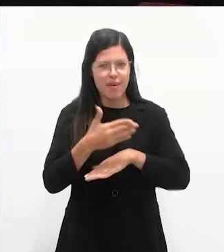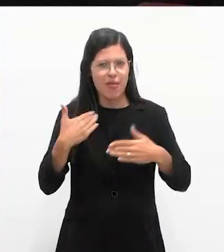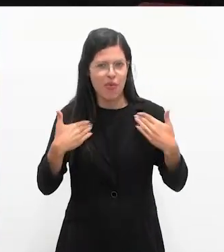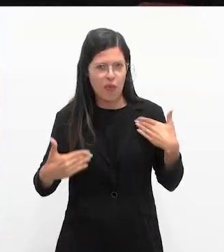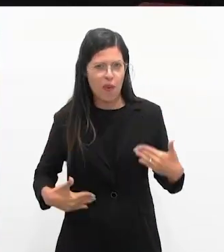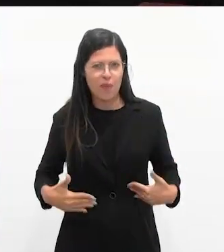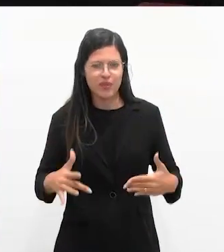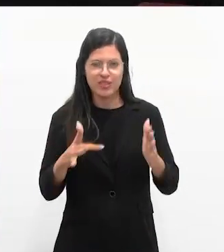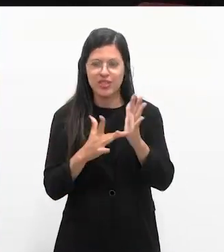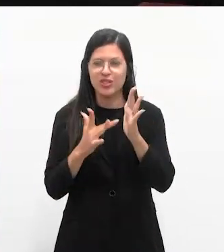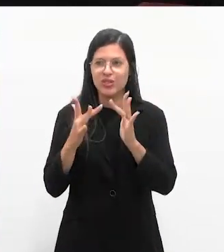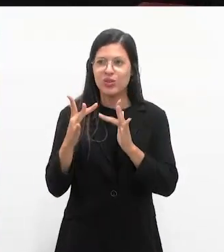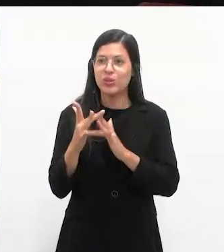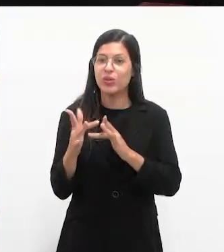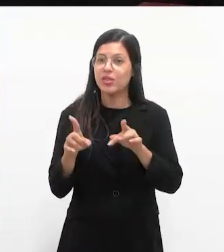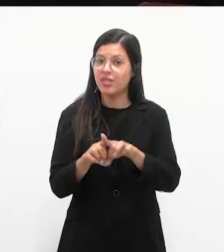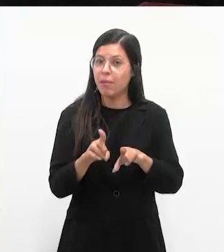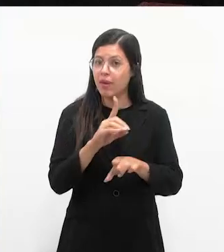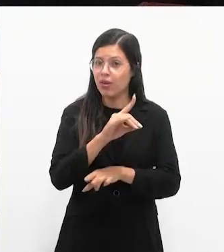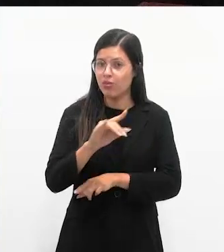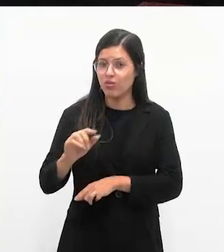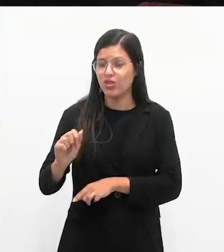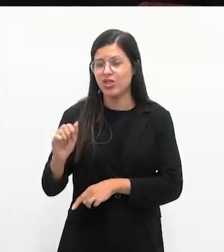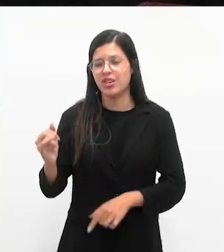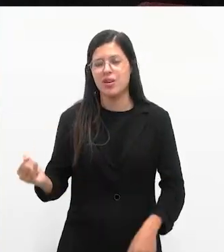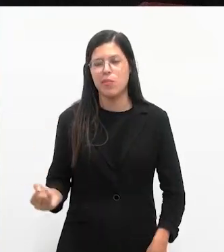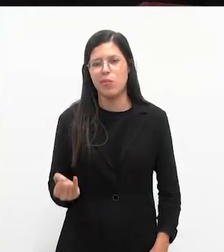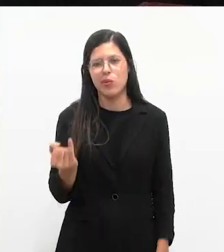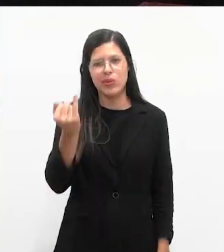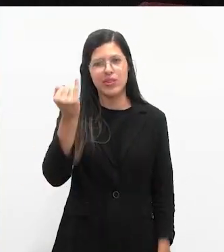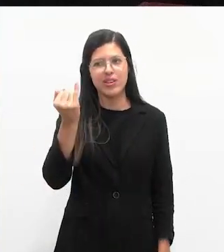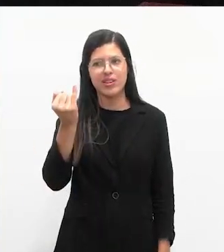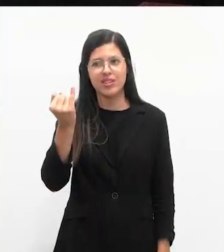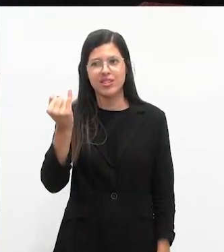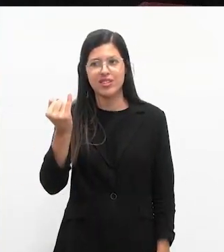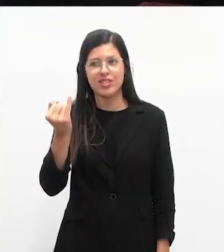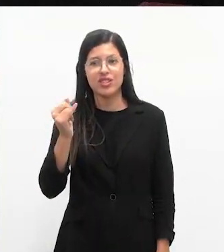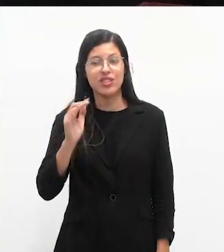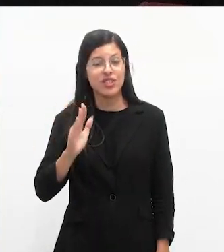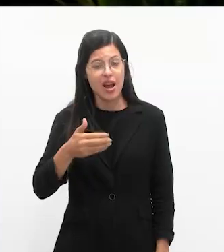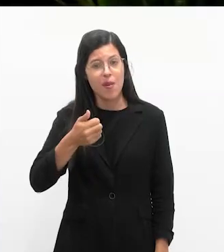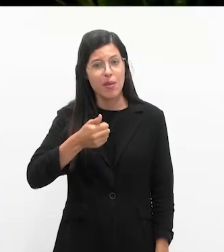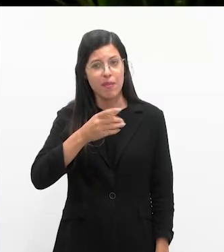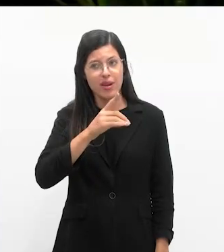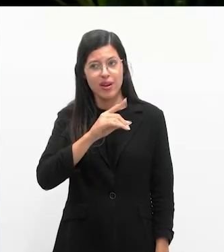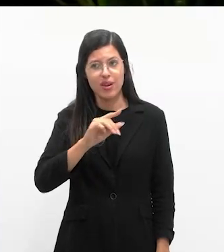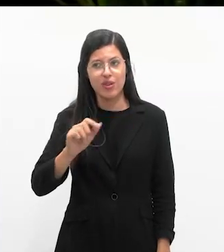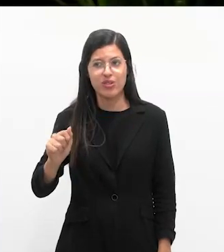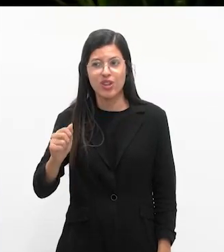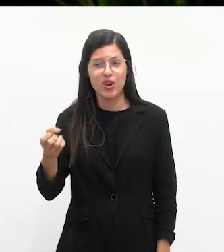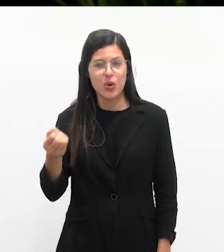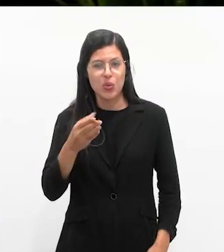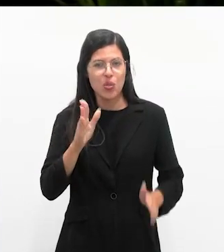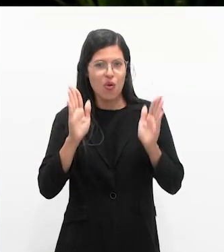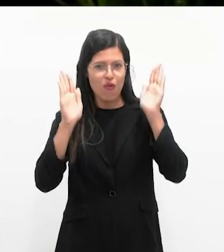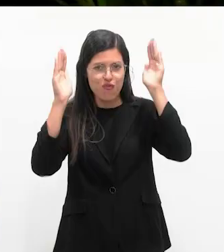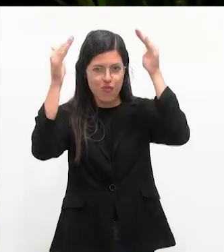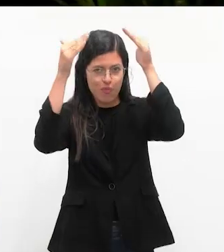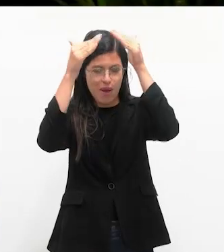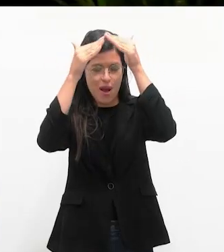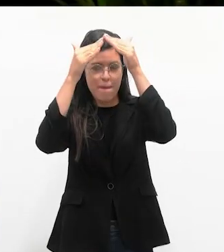de Corpus Christi, que também é uma data muito importante e que já é a primeira data que o novo